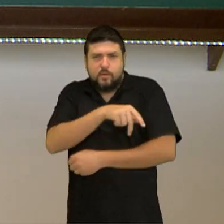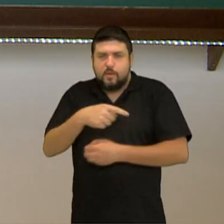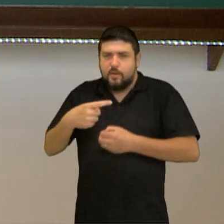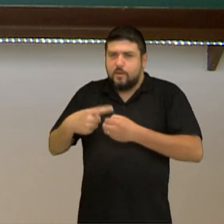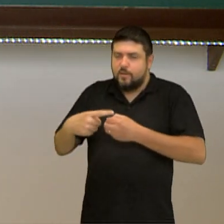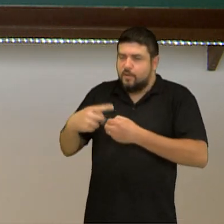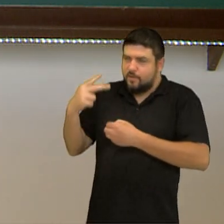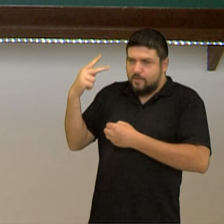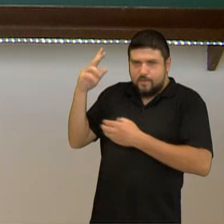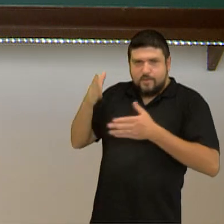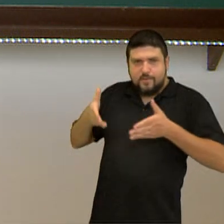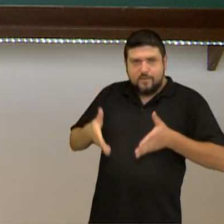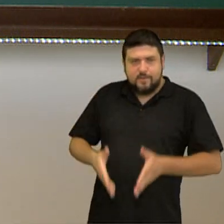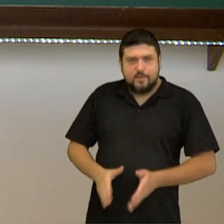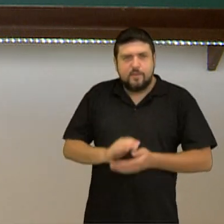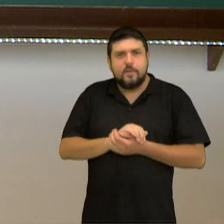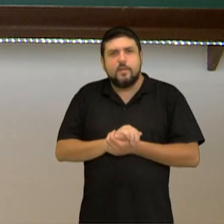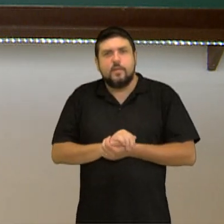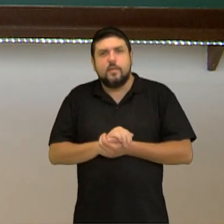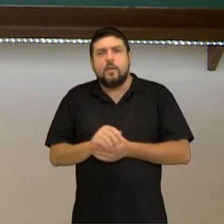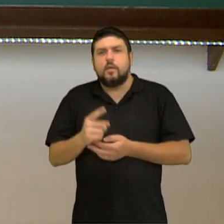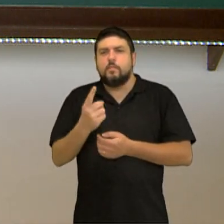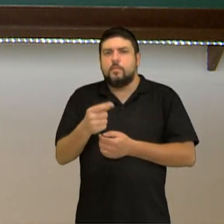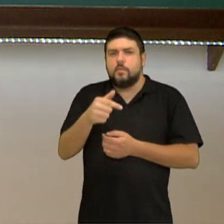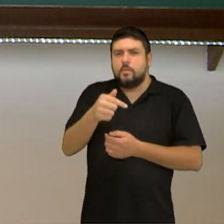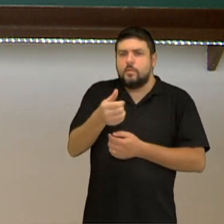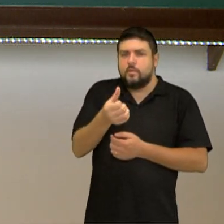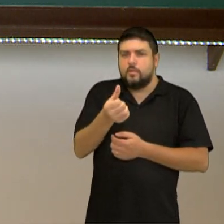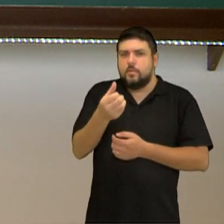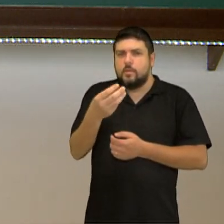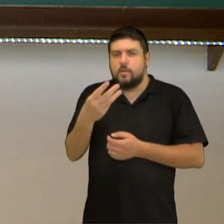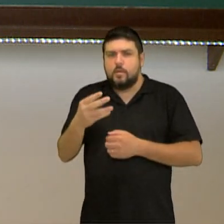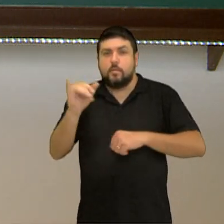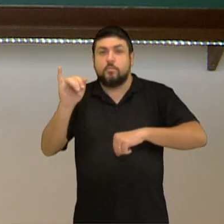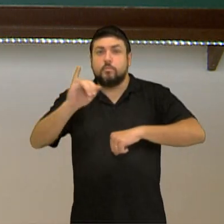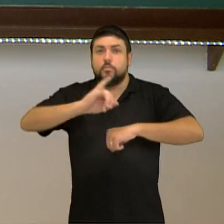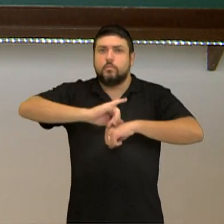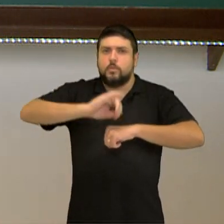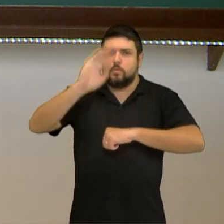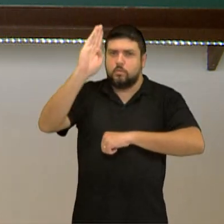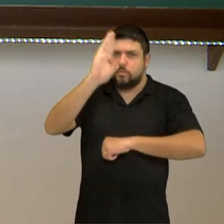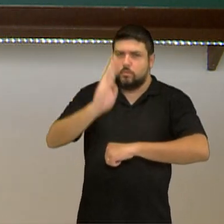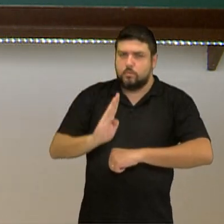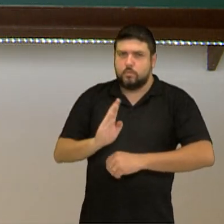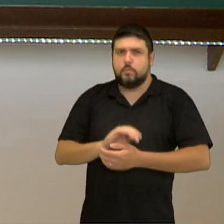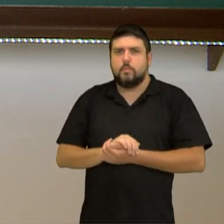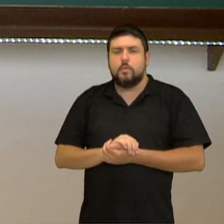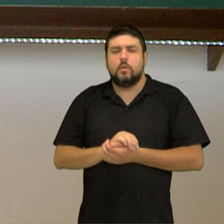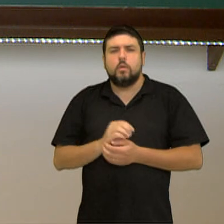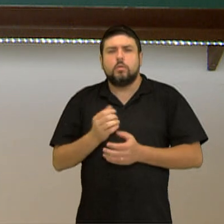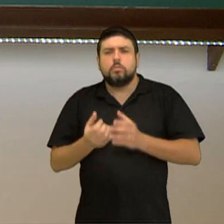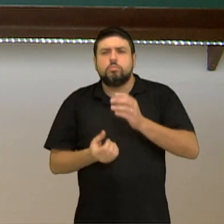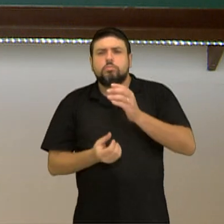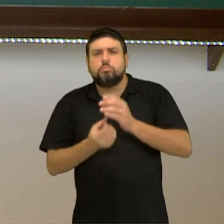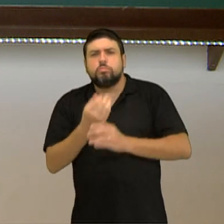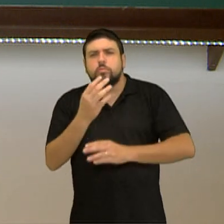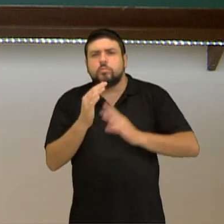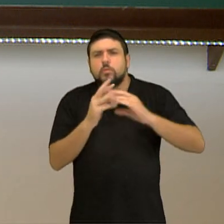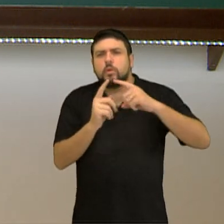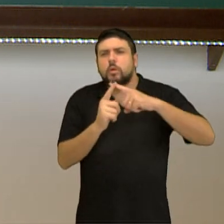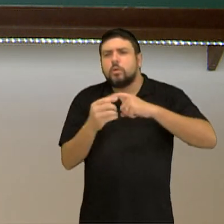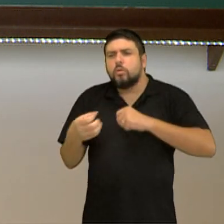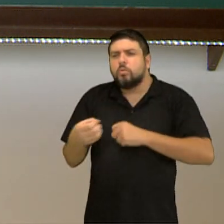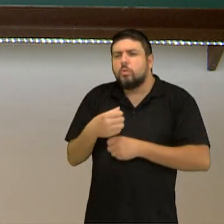torna capital em 1763. Com isso surgem muitas edificações civis. Qual o diferencial dessa